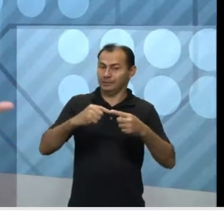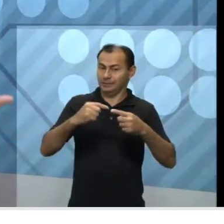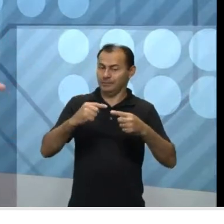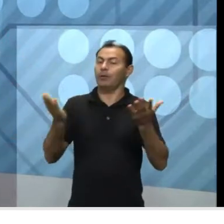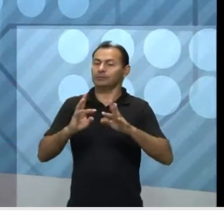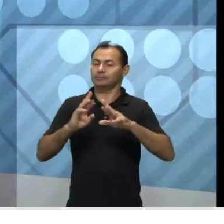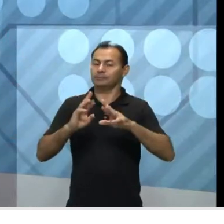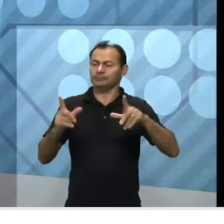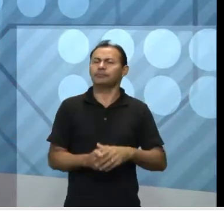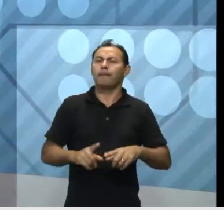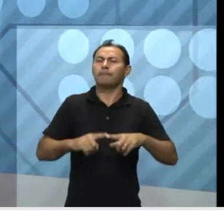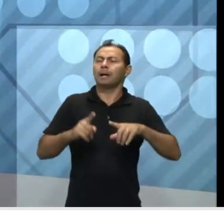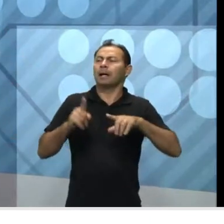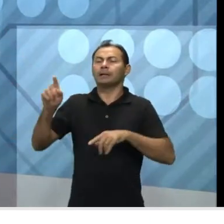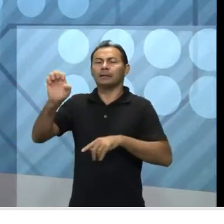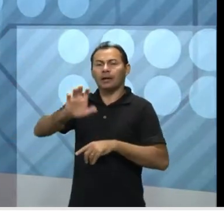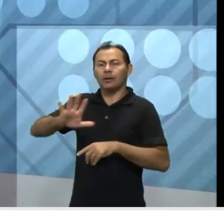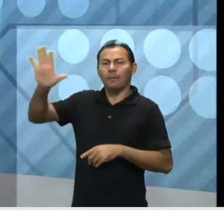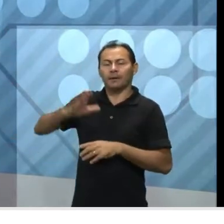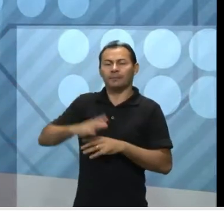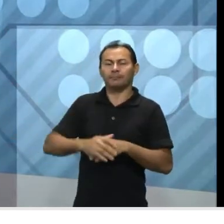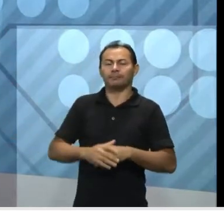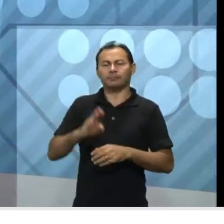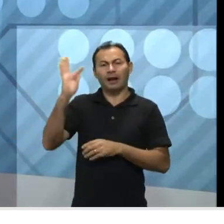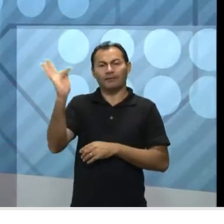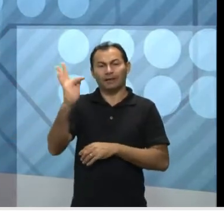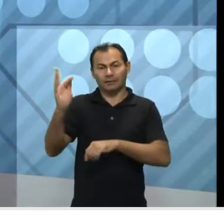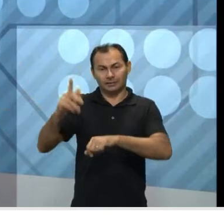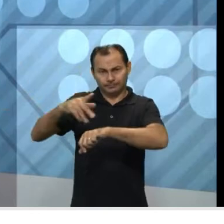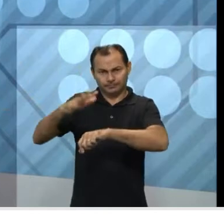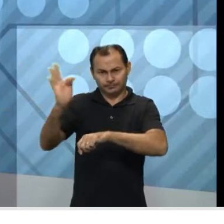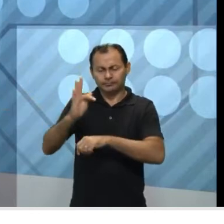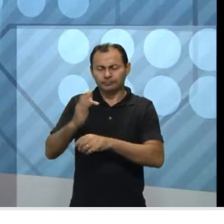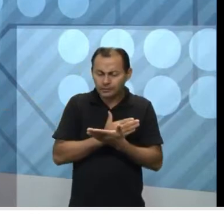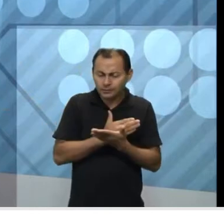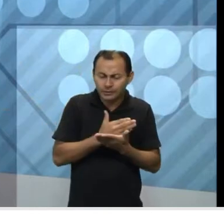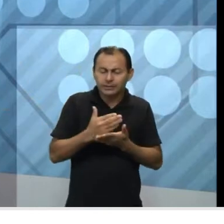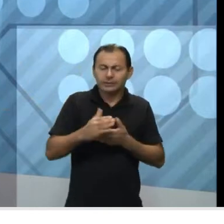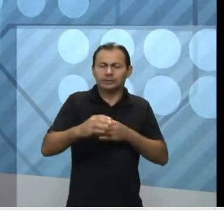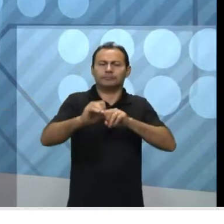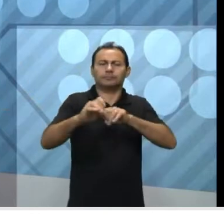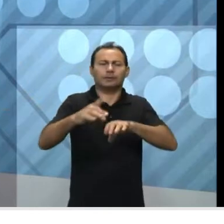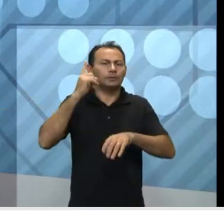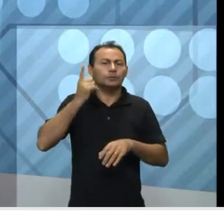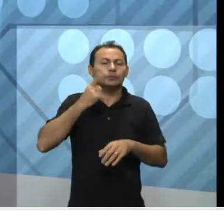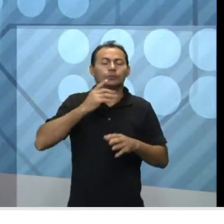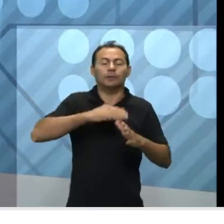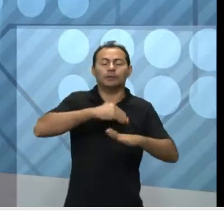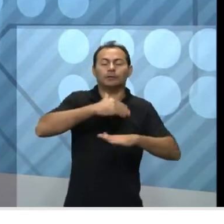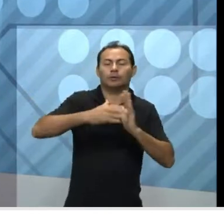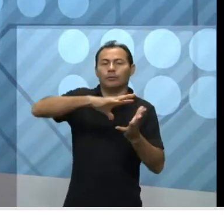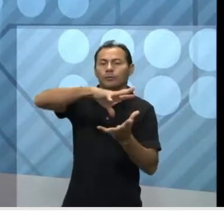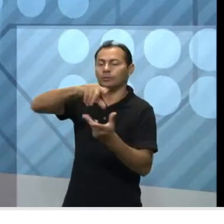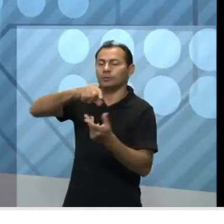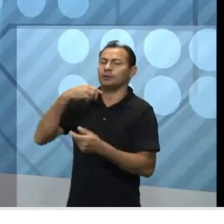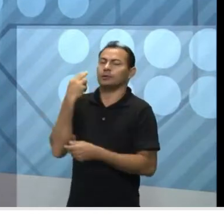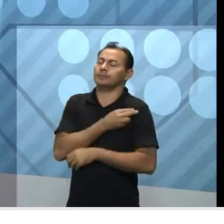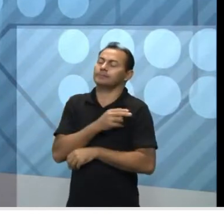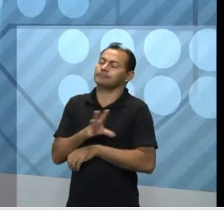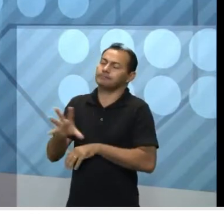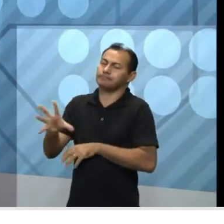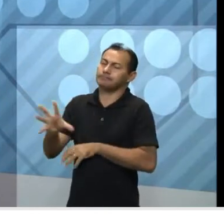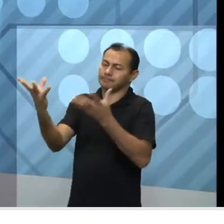da escolarização da educação de surdos para o mundo todo. E nós recebemos, né, no nosso país, em 1857, um